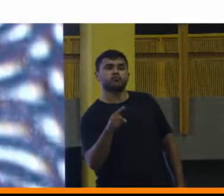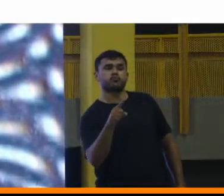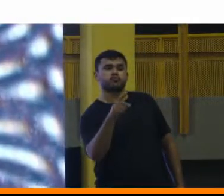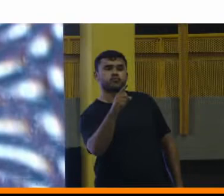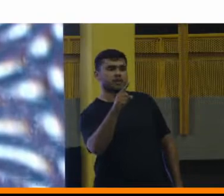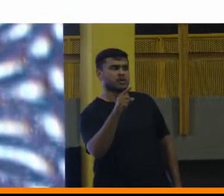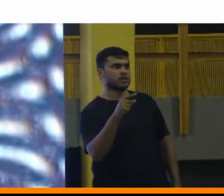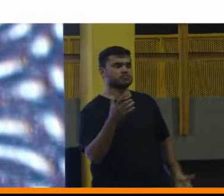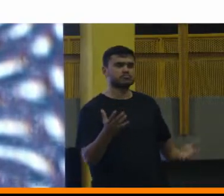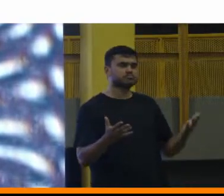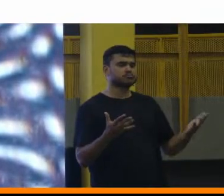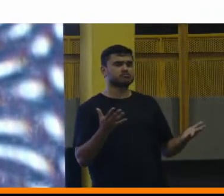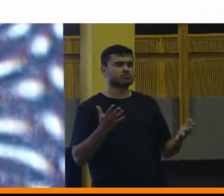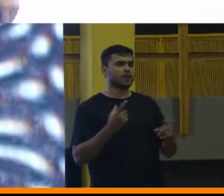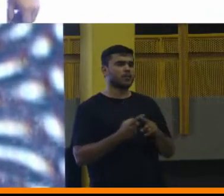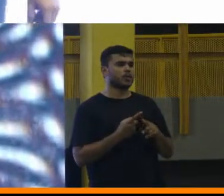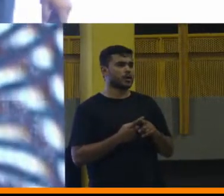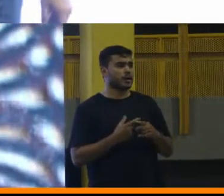Bruxaria?